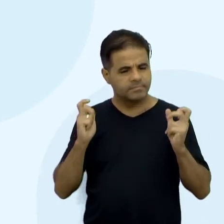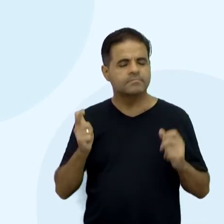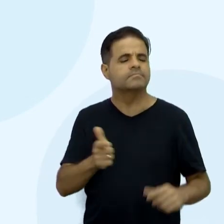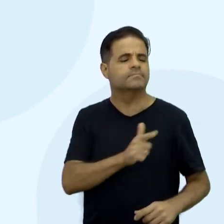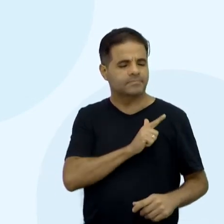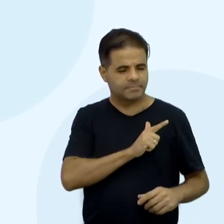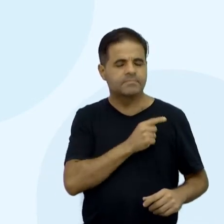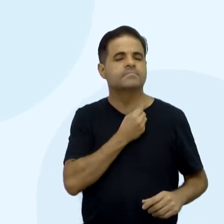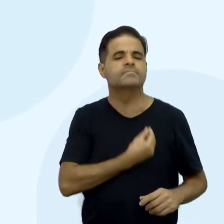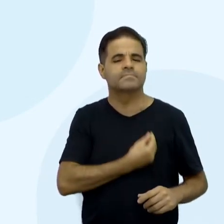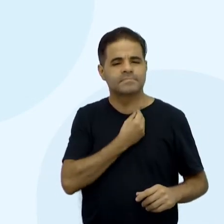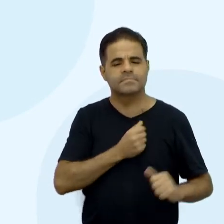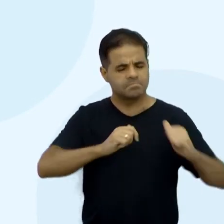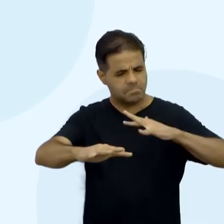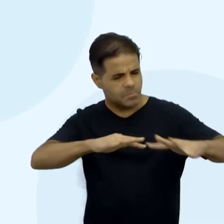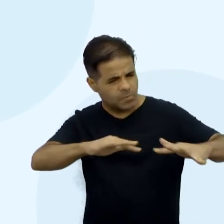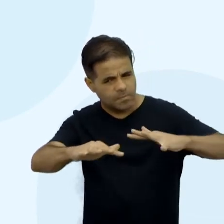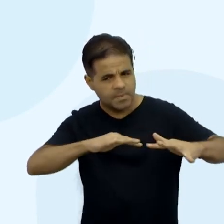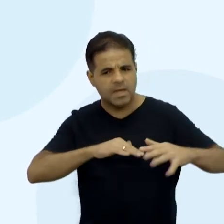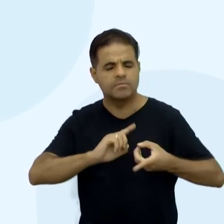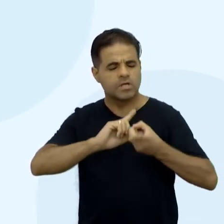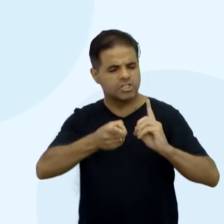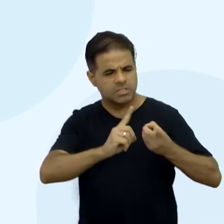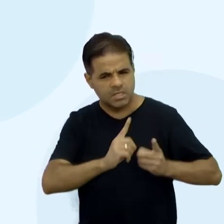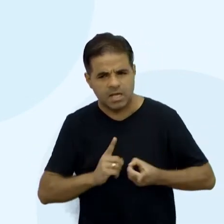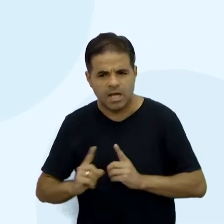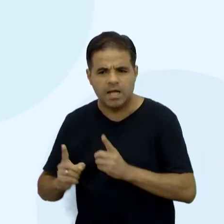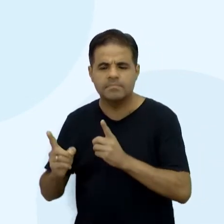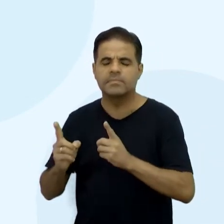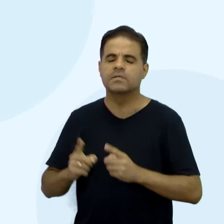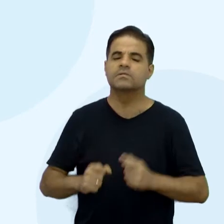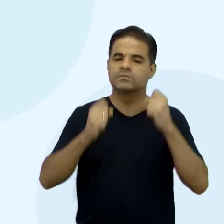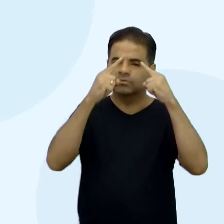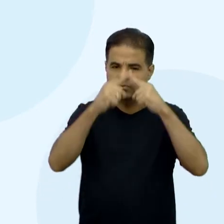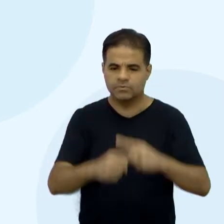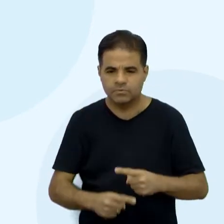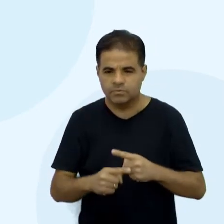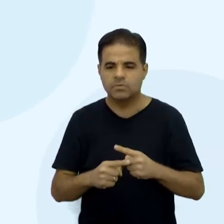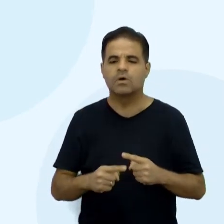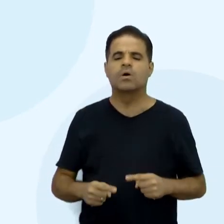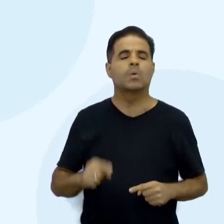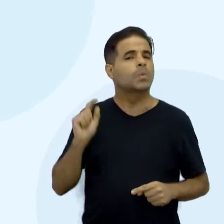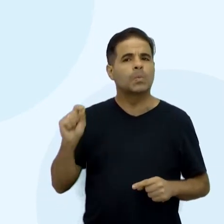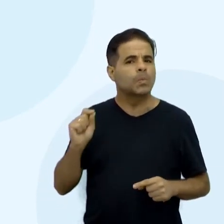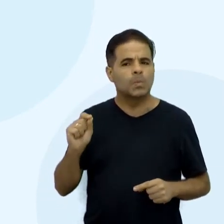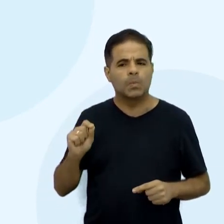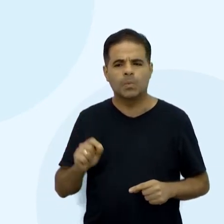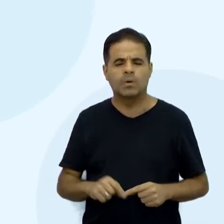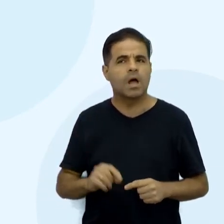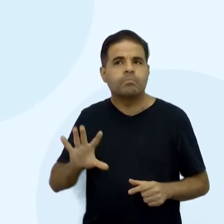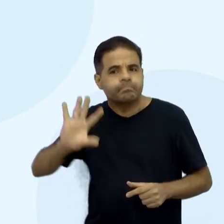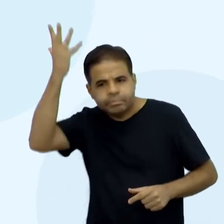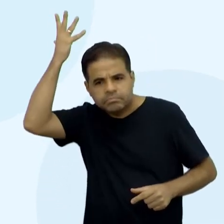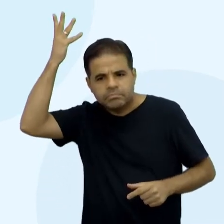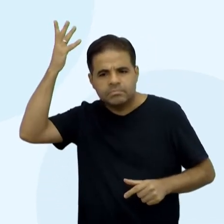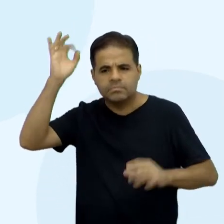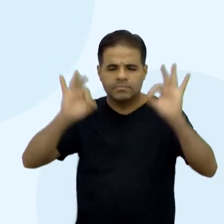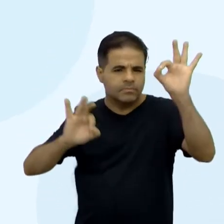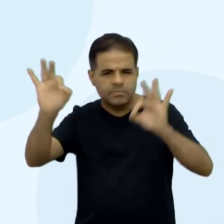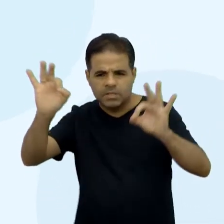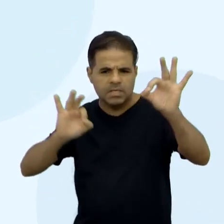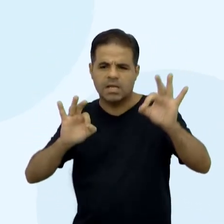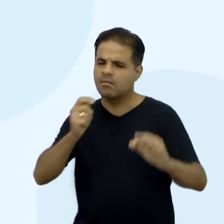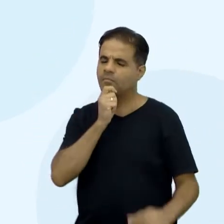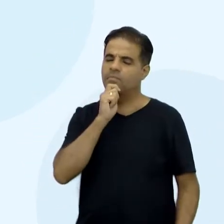existe existe o movimento, a dinâmica do jogo que está acontecendo. Então, ou seja, não é algo casual, planejado, não,